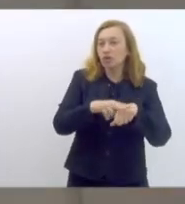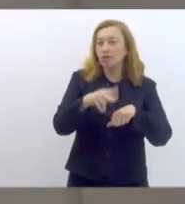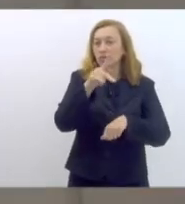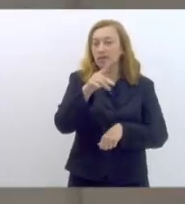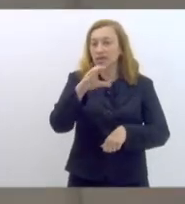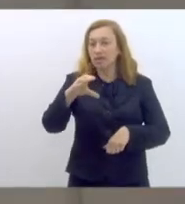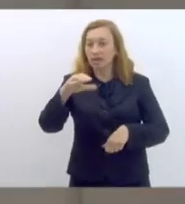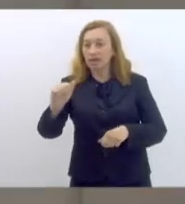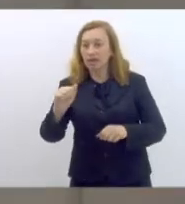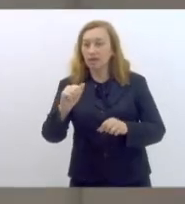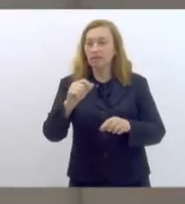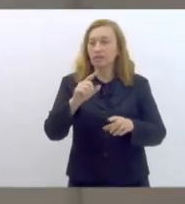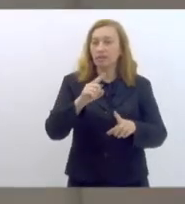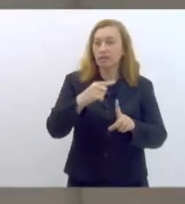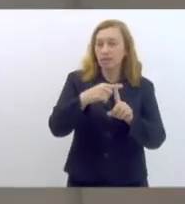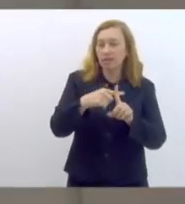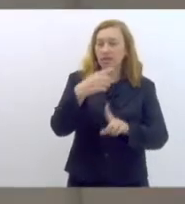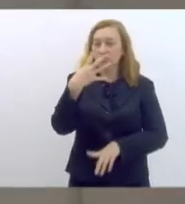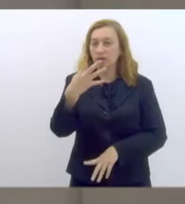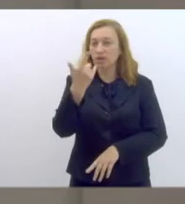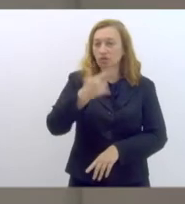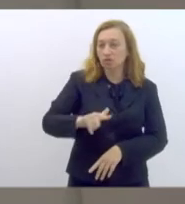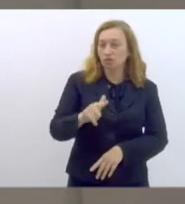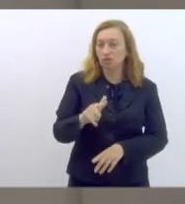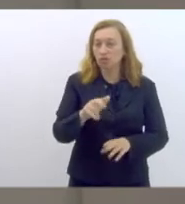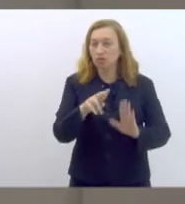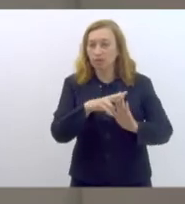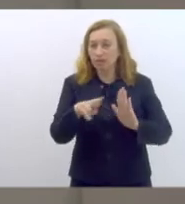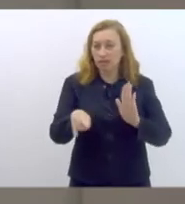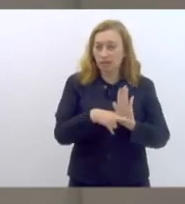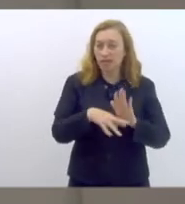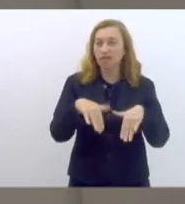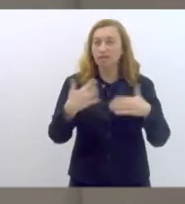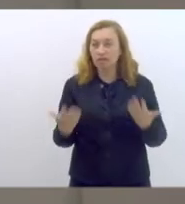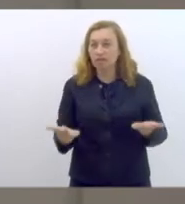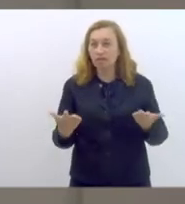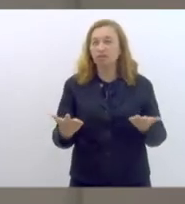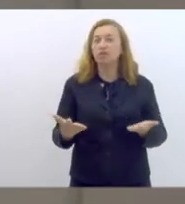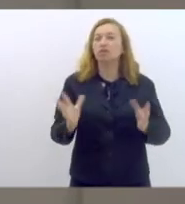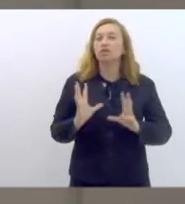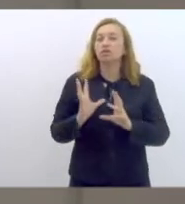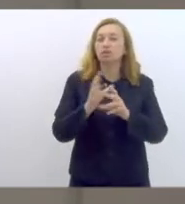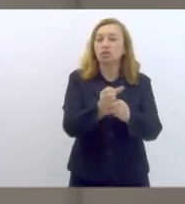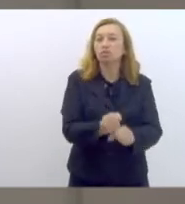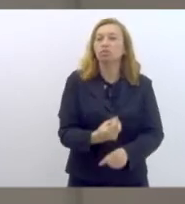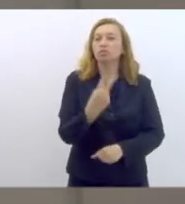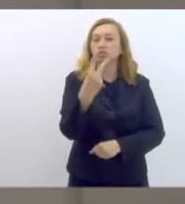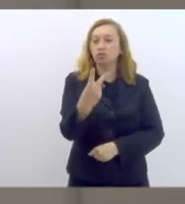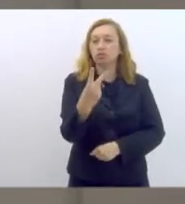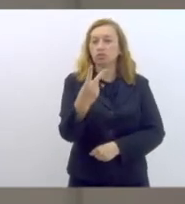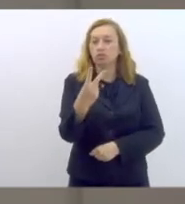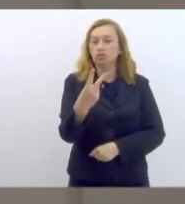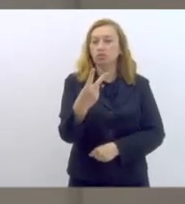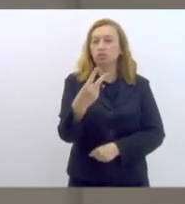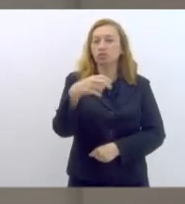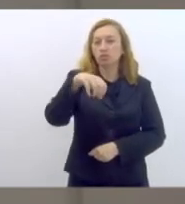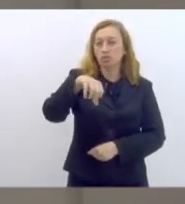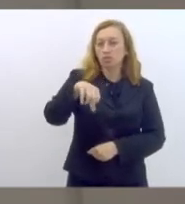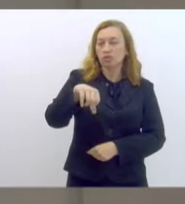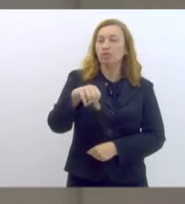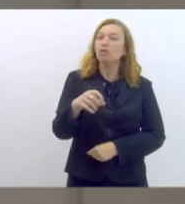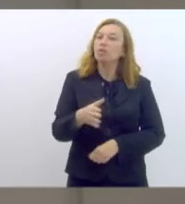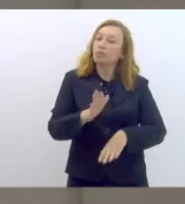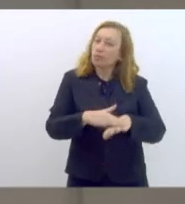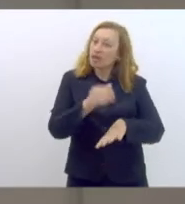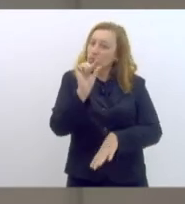mais 4, de novo pela regra da CAN, né? Então a gente teria, somando os dois... 9B. É, na verdade, um pouquinho